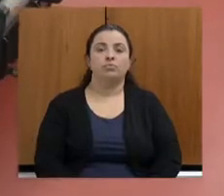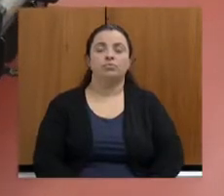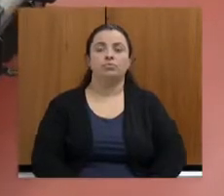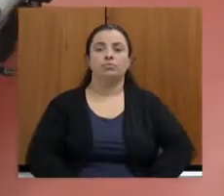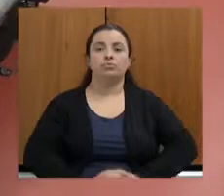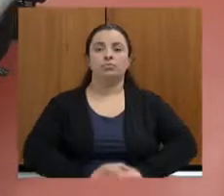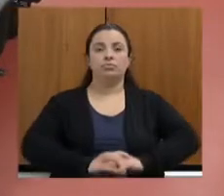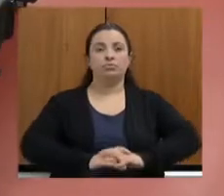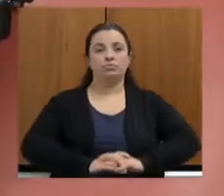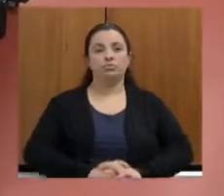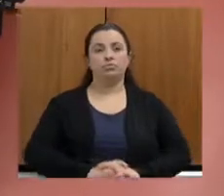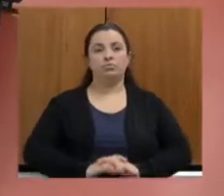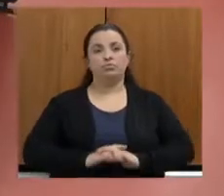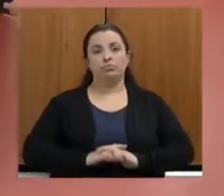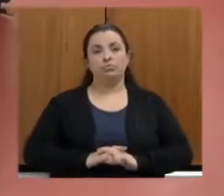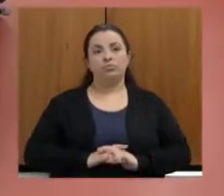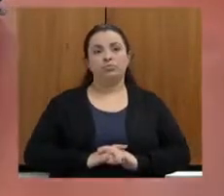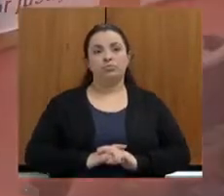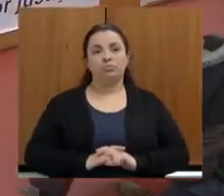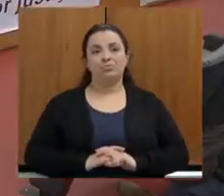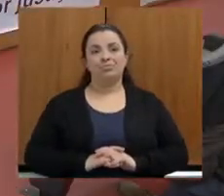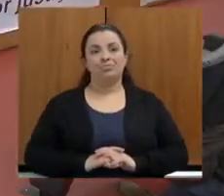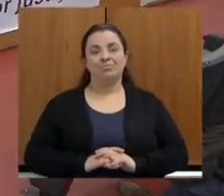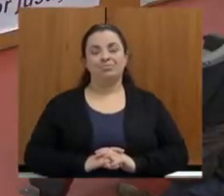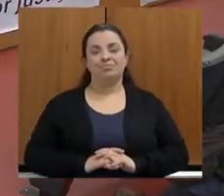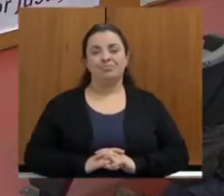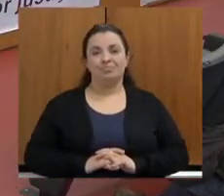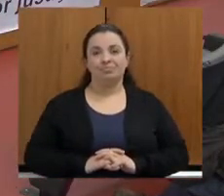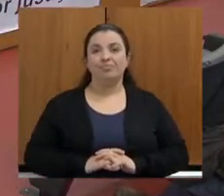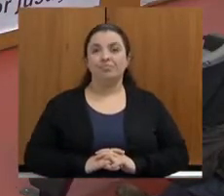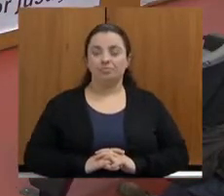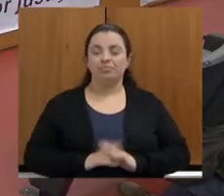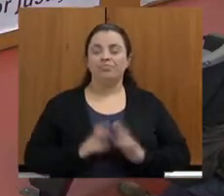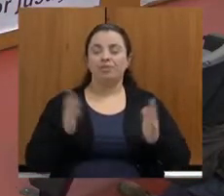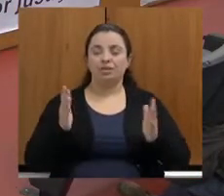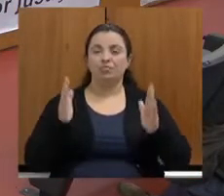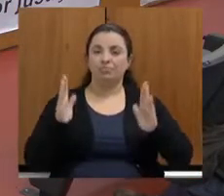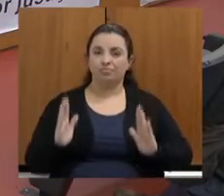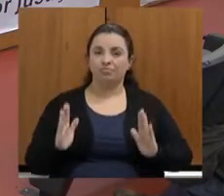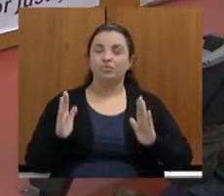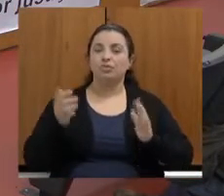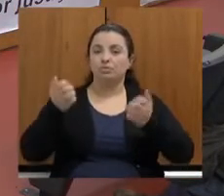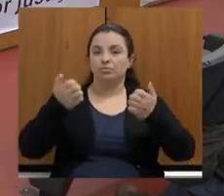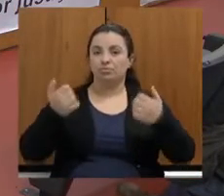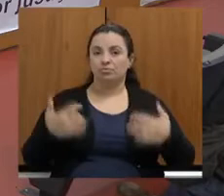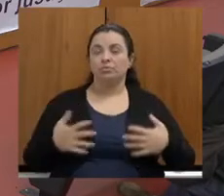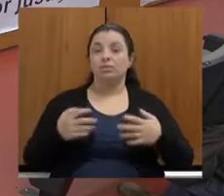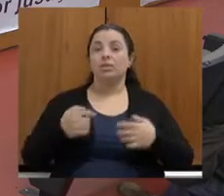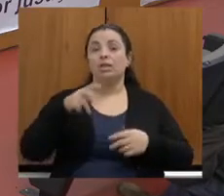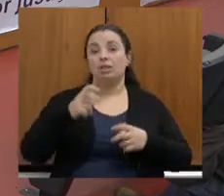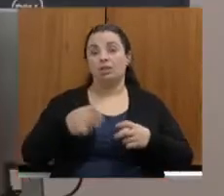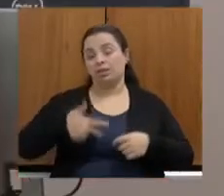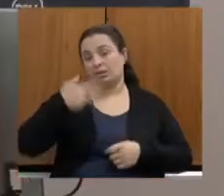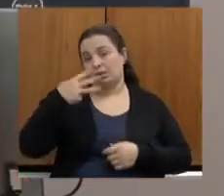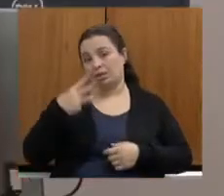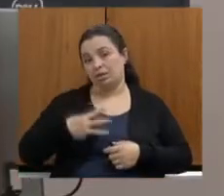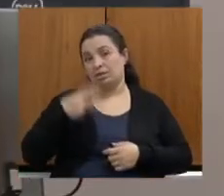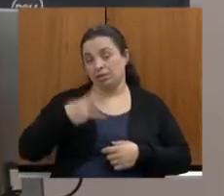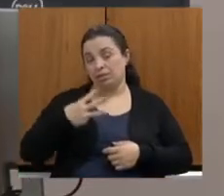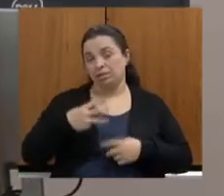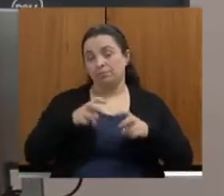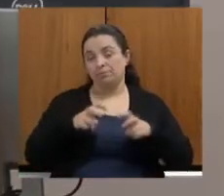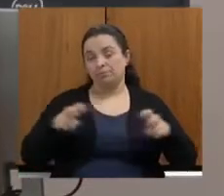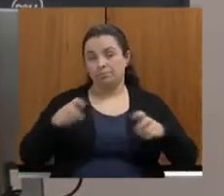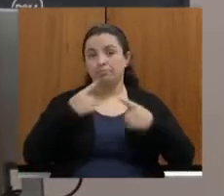tá dando seguimento a fase de Exposições da terceira mesa de trabalho passamos a palavra